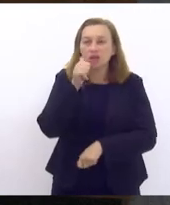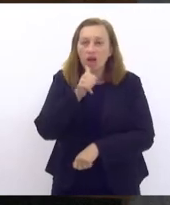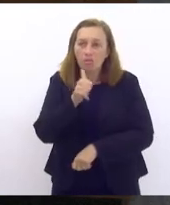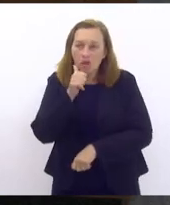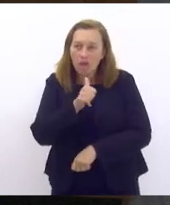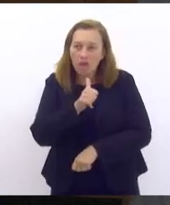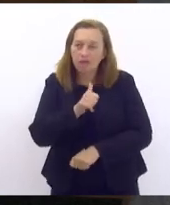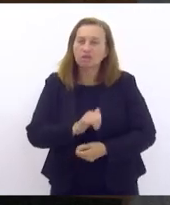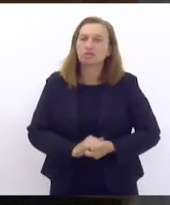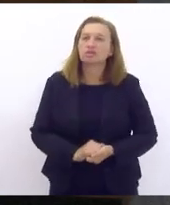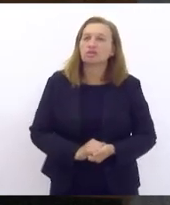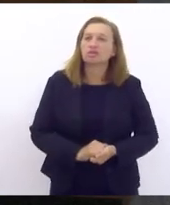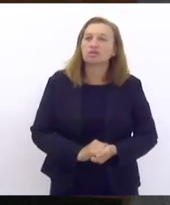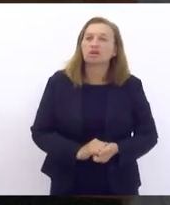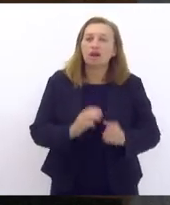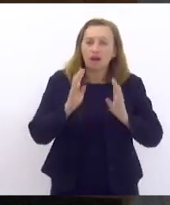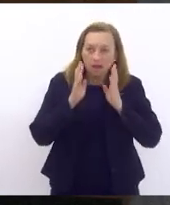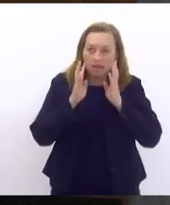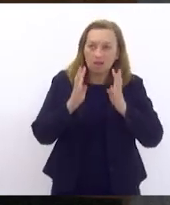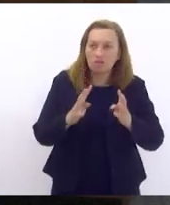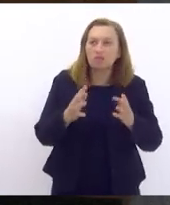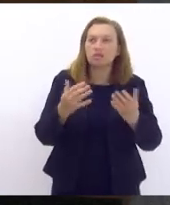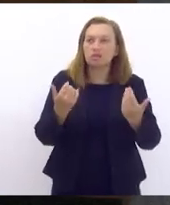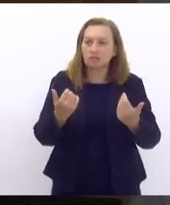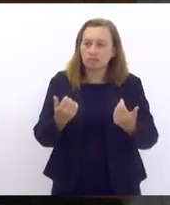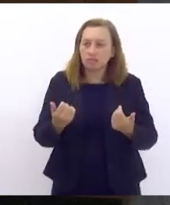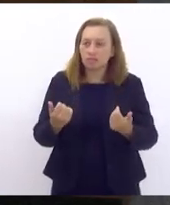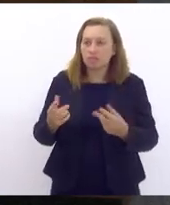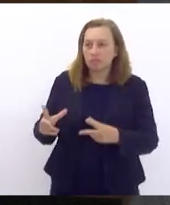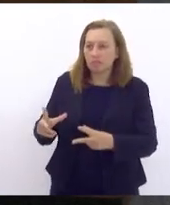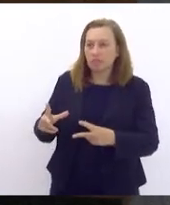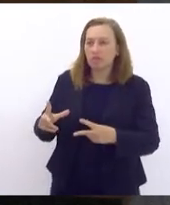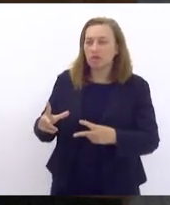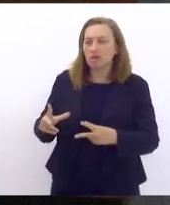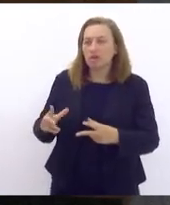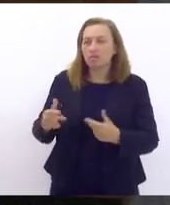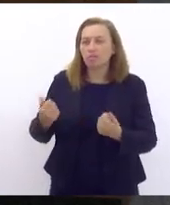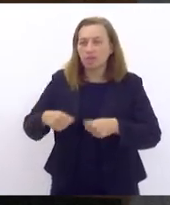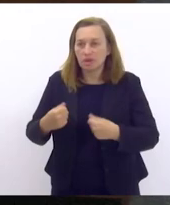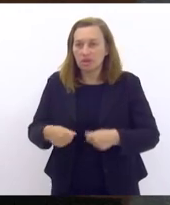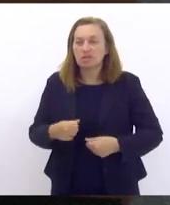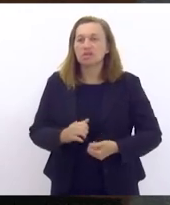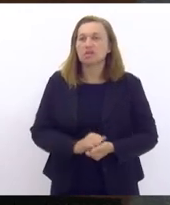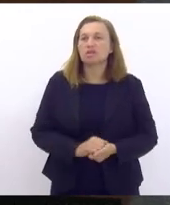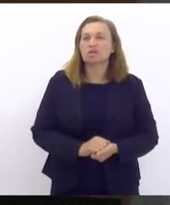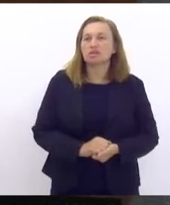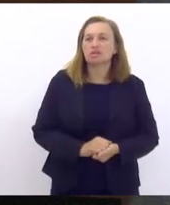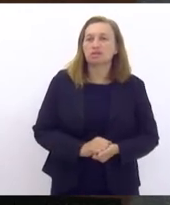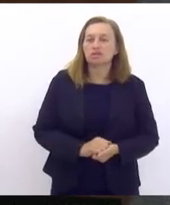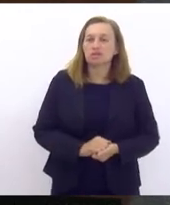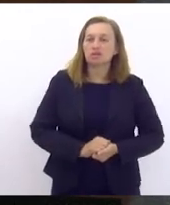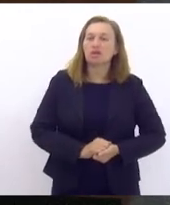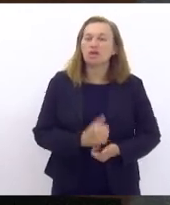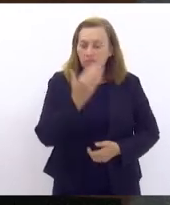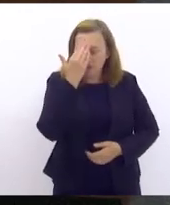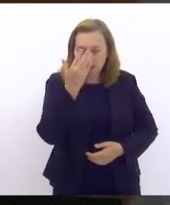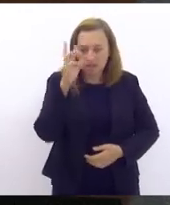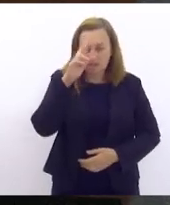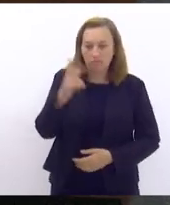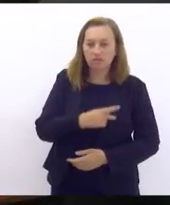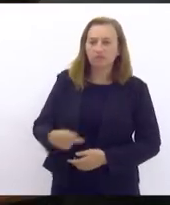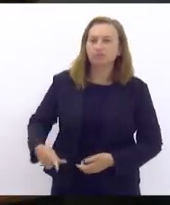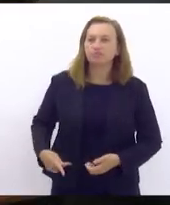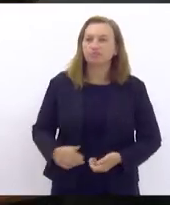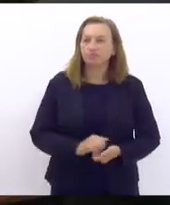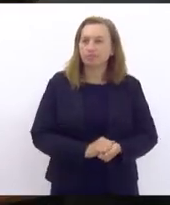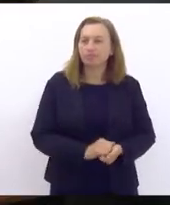aí a atenção que elas merecem diante de situações atípicas. Muito obrigada, senhora